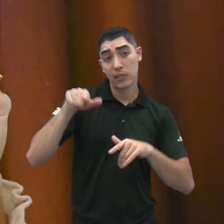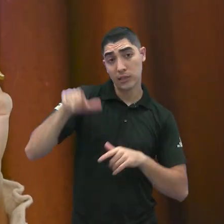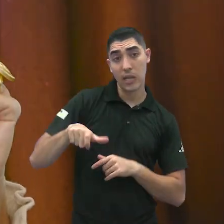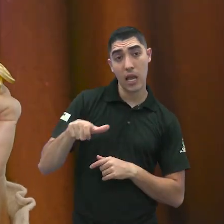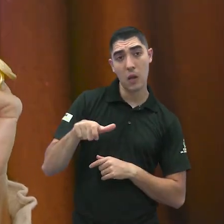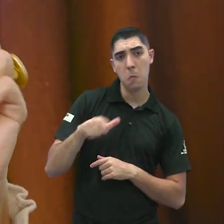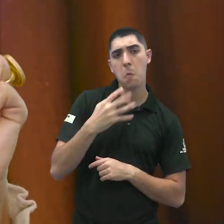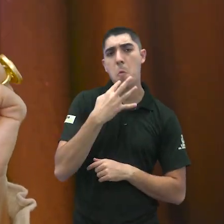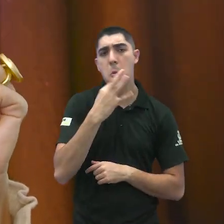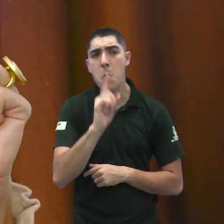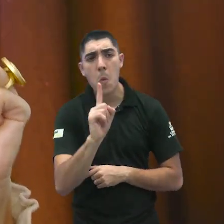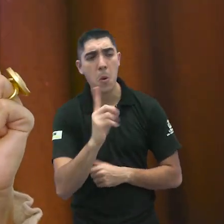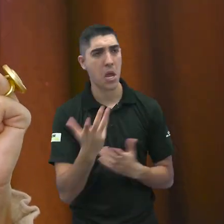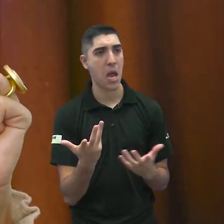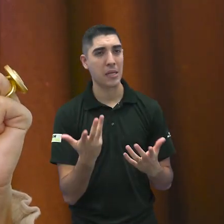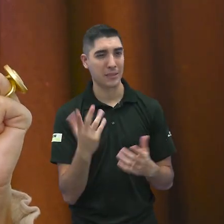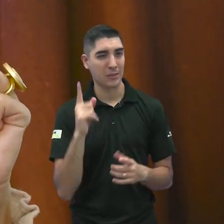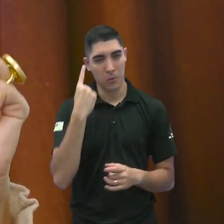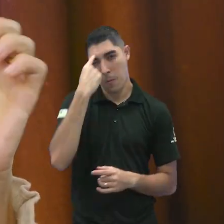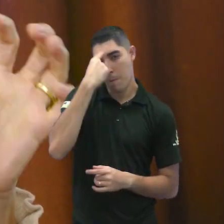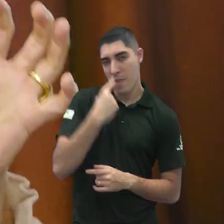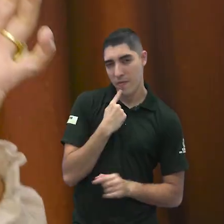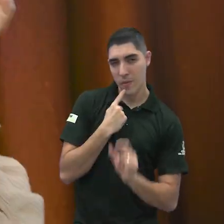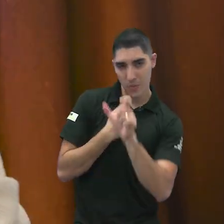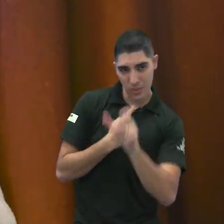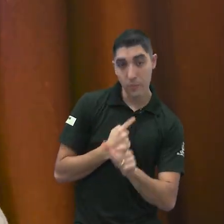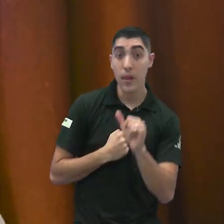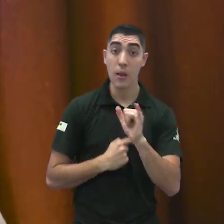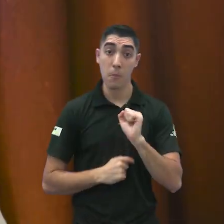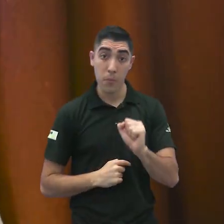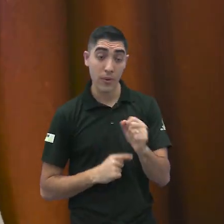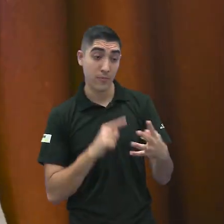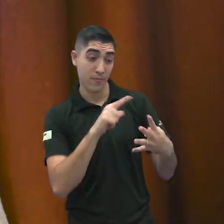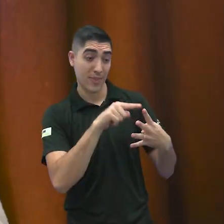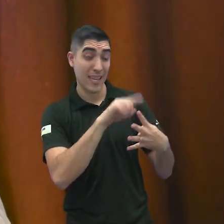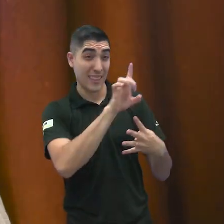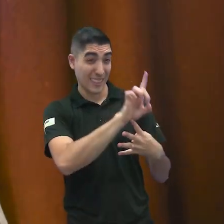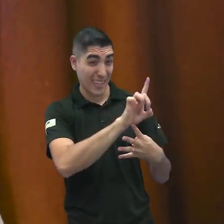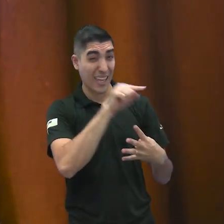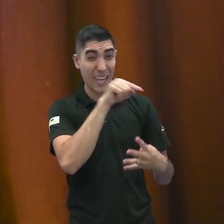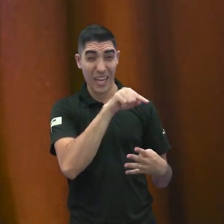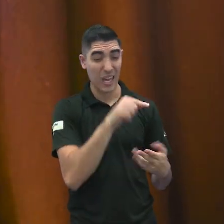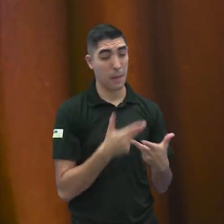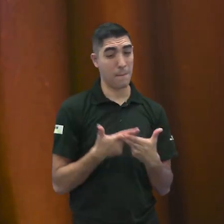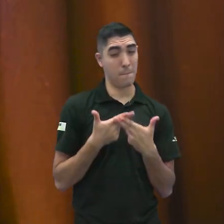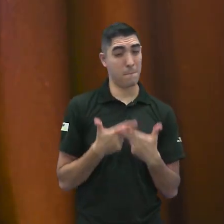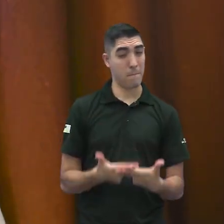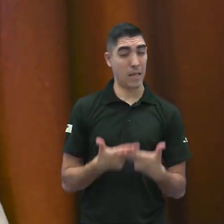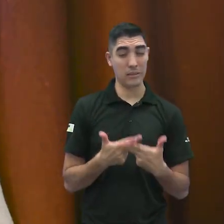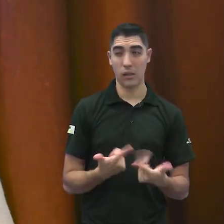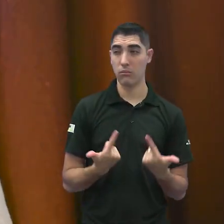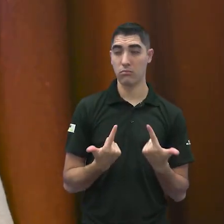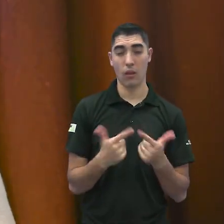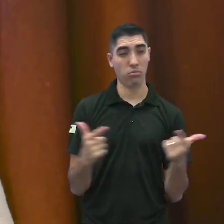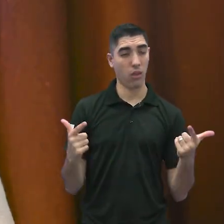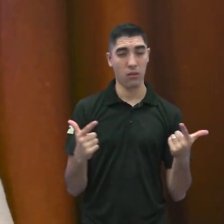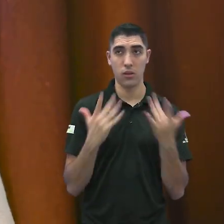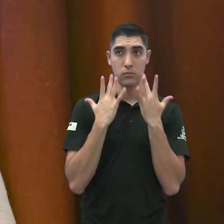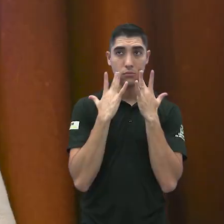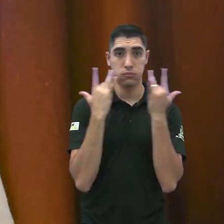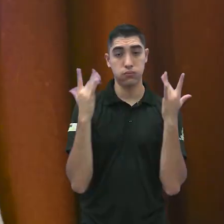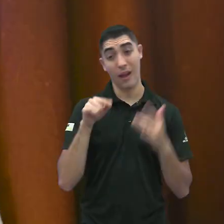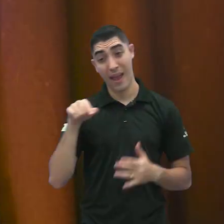conhecimento do perfil, né? Tem esse autoconhecimento, a gente vai ter um D, um pouco impaciente, intolerante com o